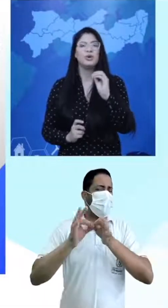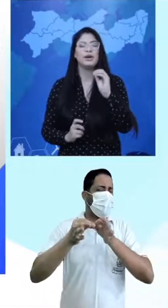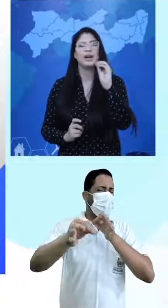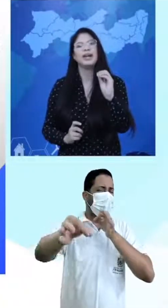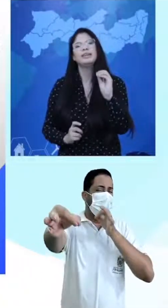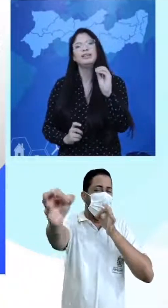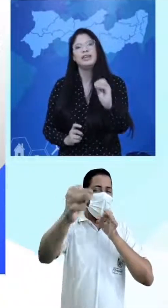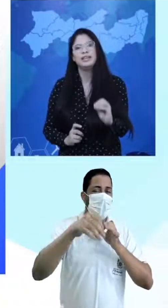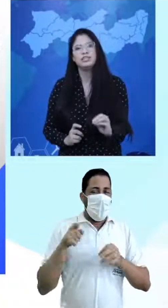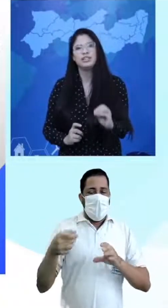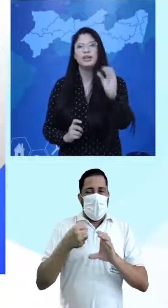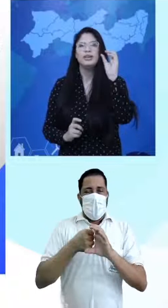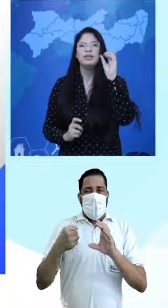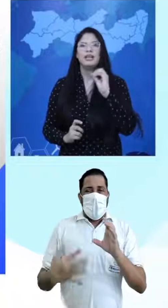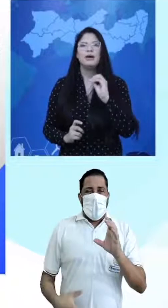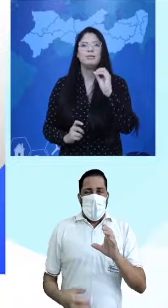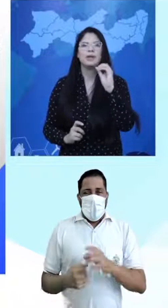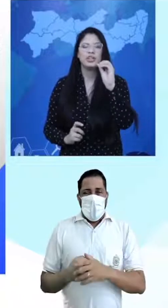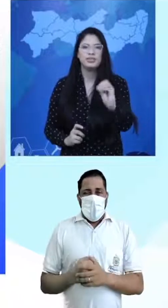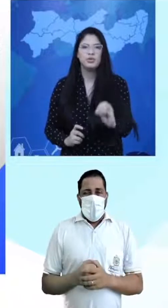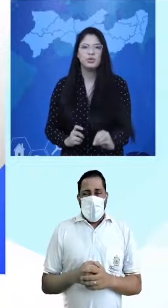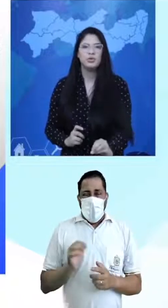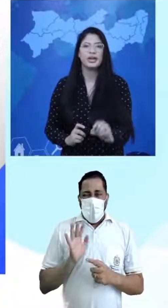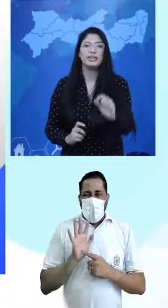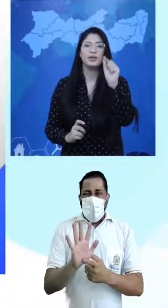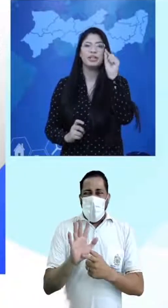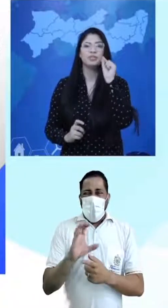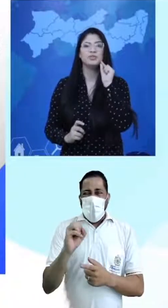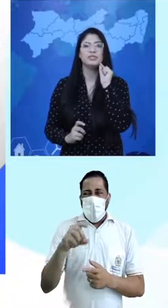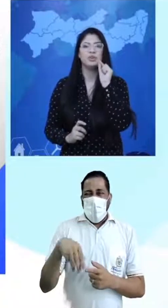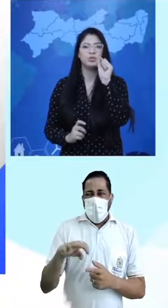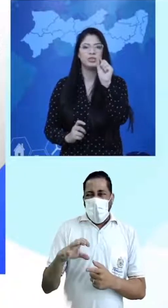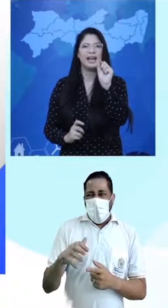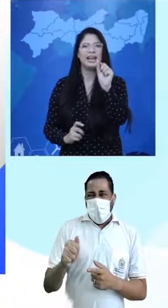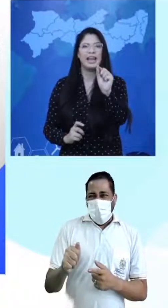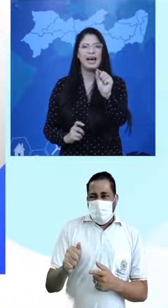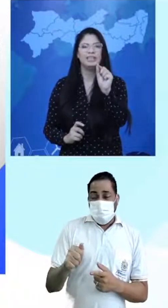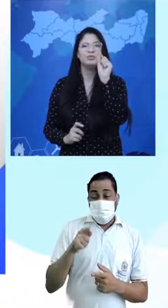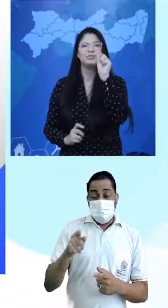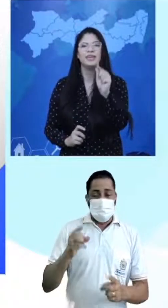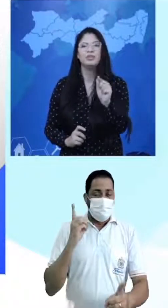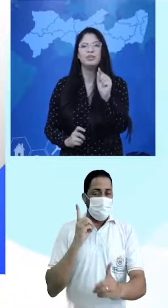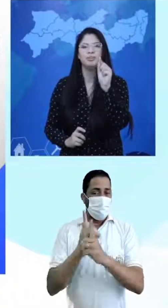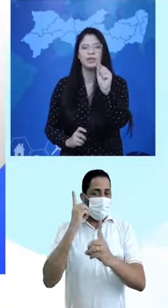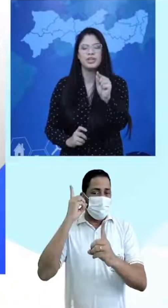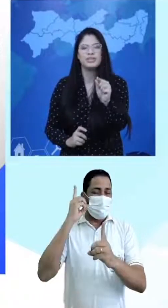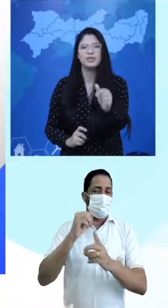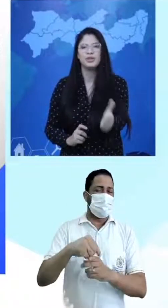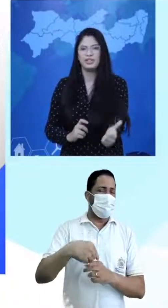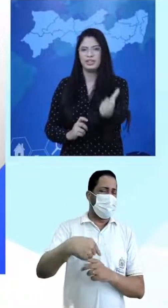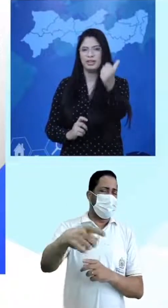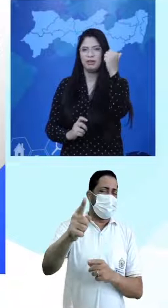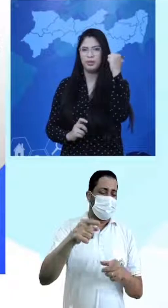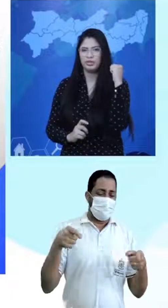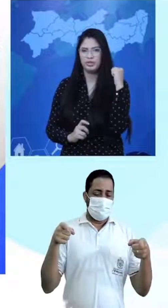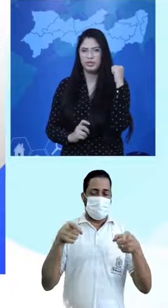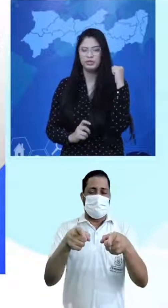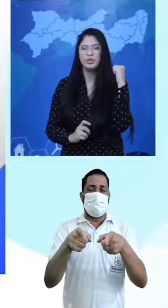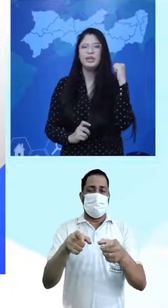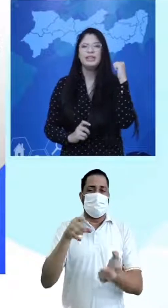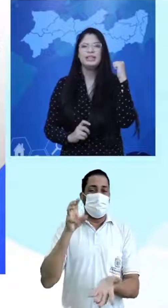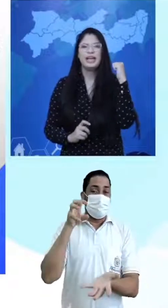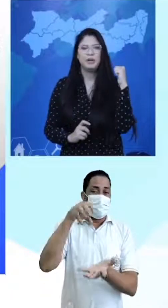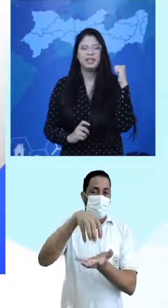Isso é uma característica da projeção cônica. Então, elas vão se encontrar lá no centro de projeção que a gente estava